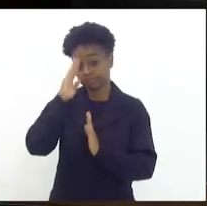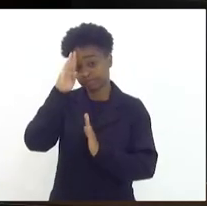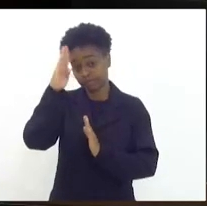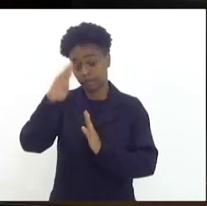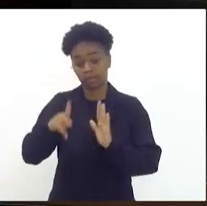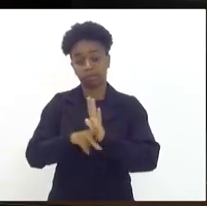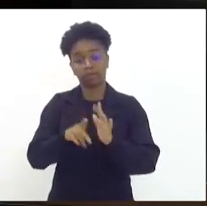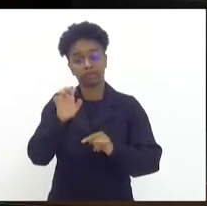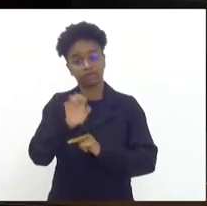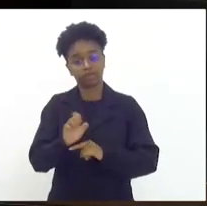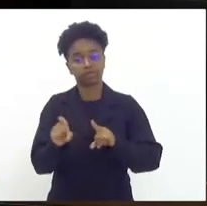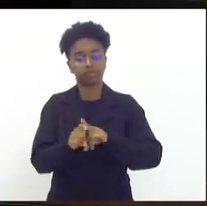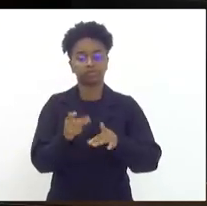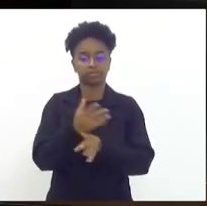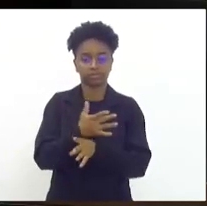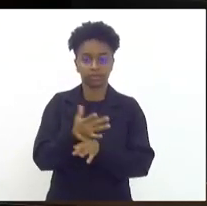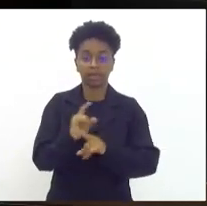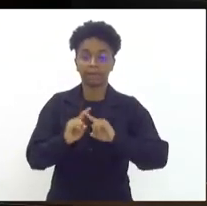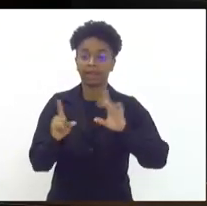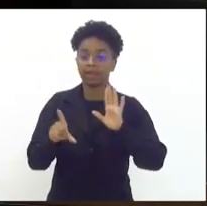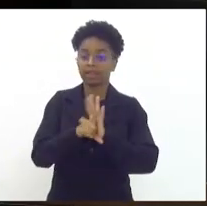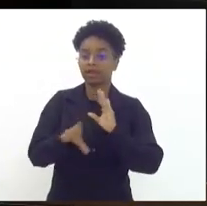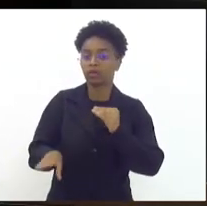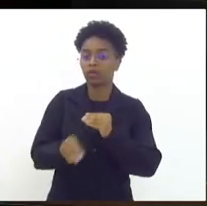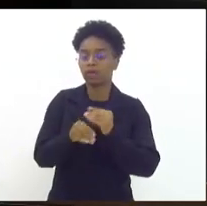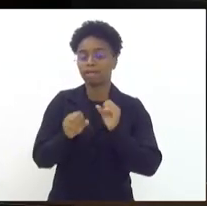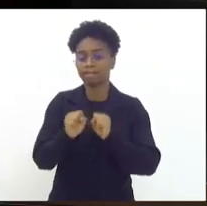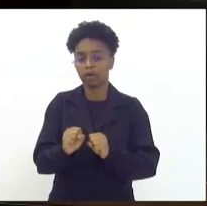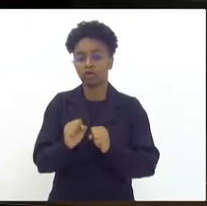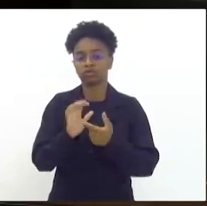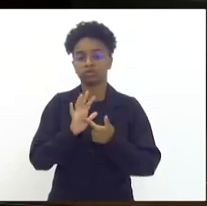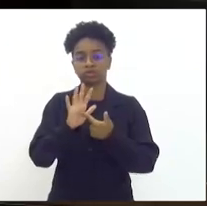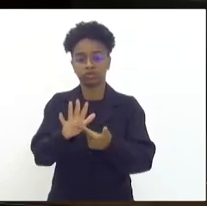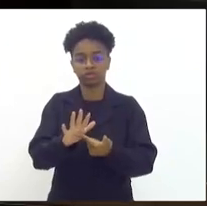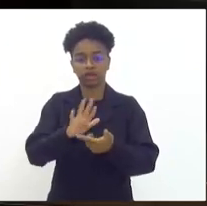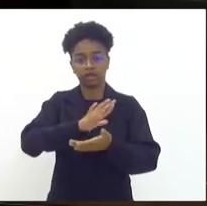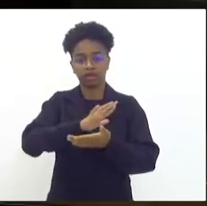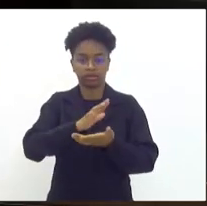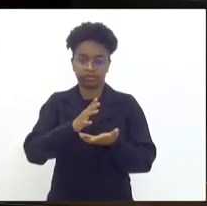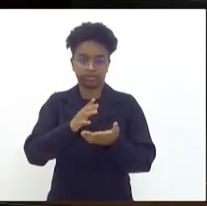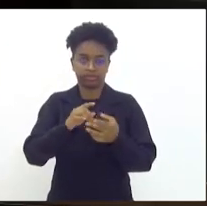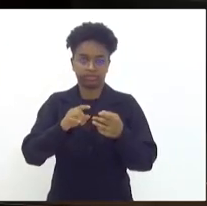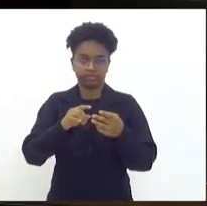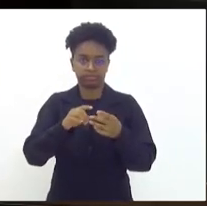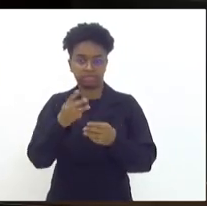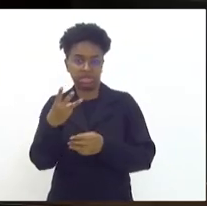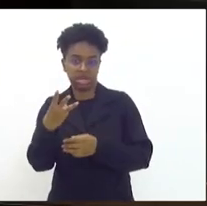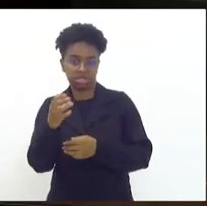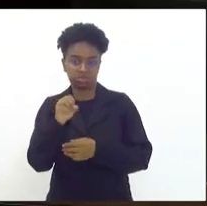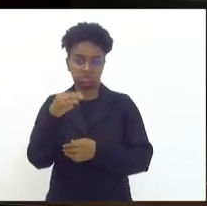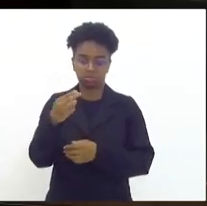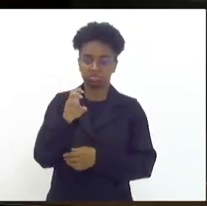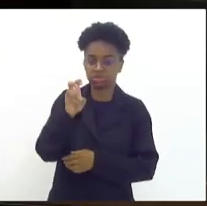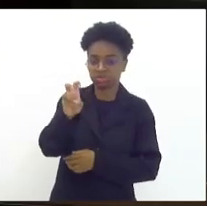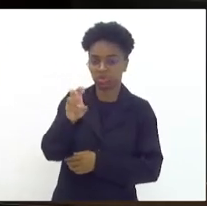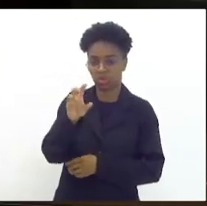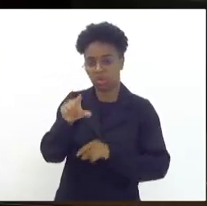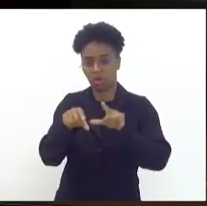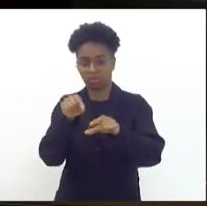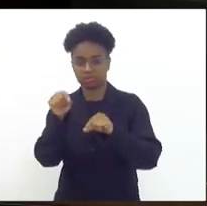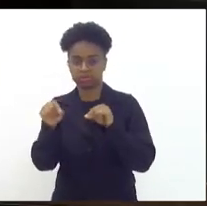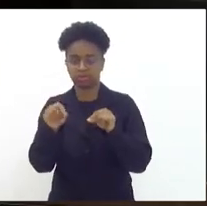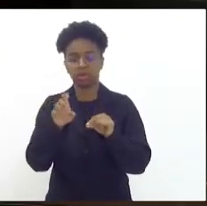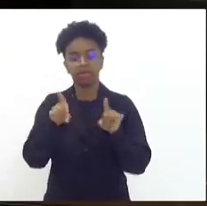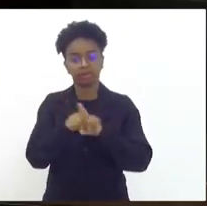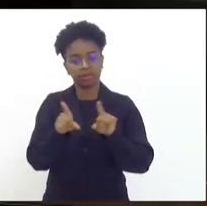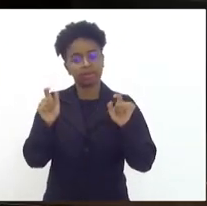E nessa lei complementar você pode colocar um cardápio de alíquotas de três a cinco alíquotas essa é uma possibilidade e a outra